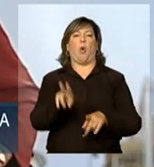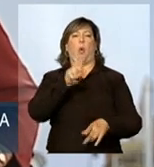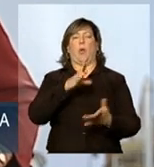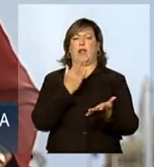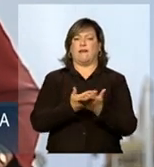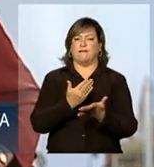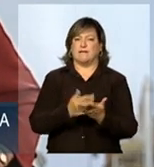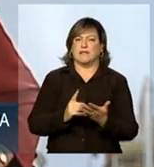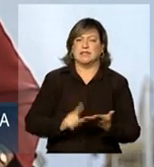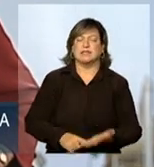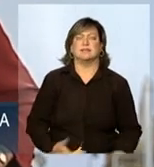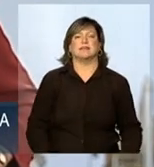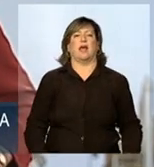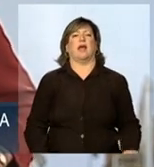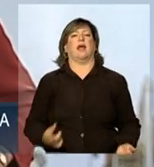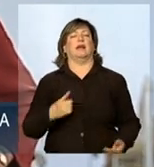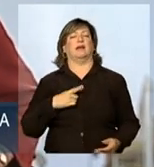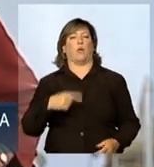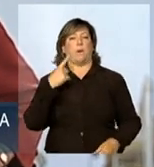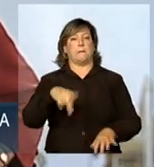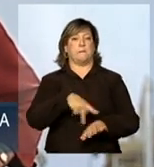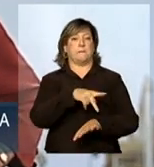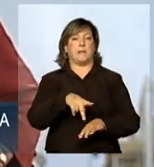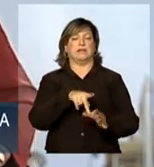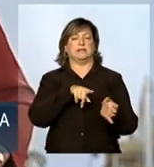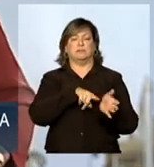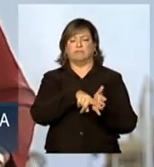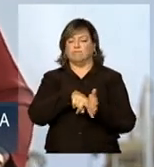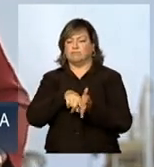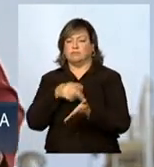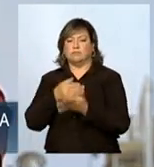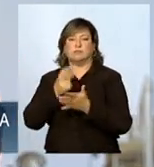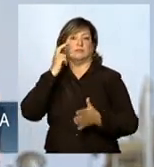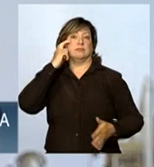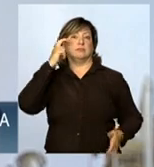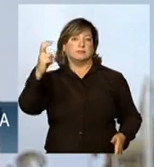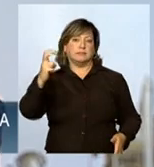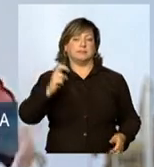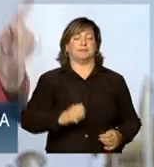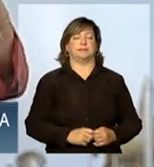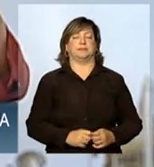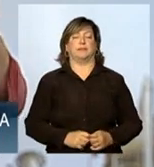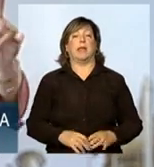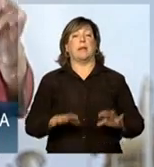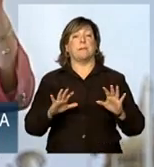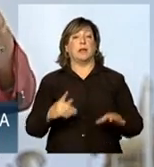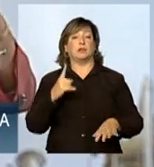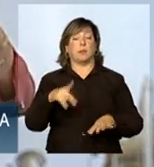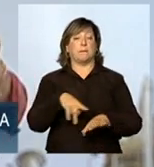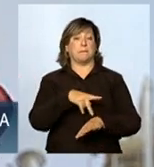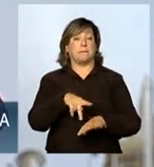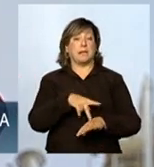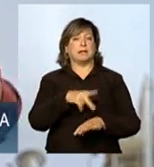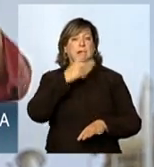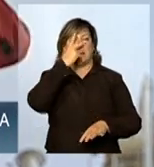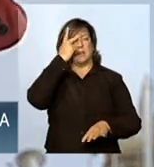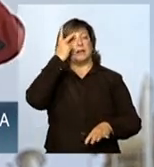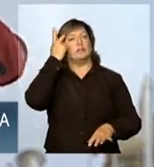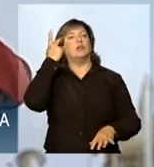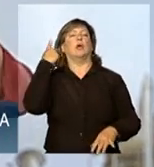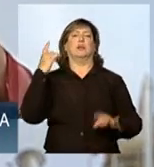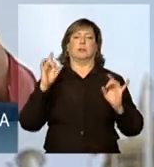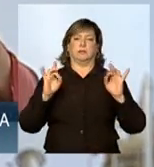universitários, num país de pesquisadores. Mas num país de técnicos.